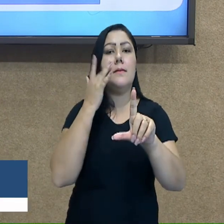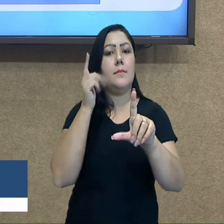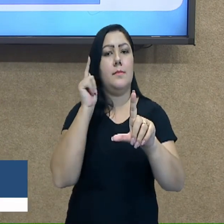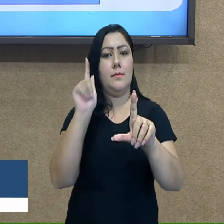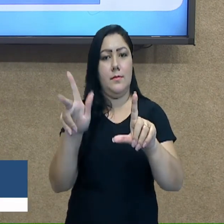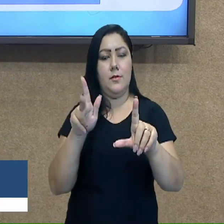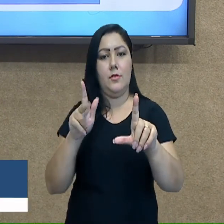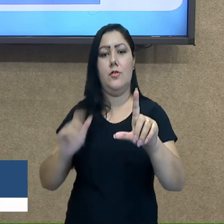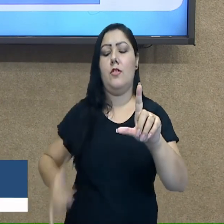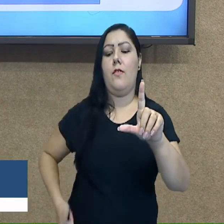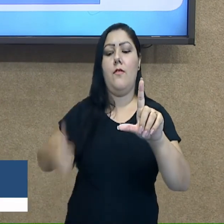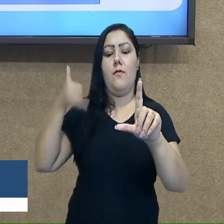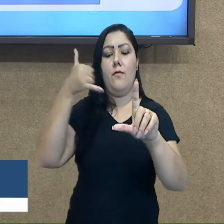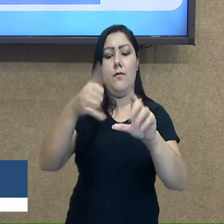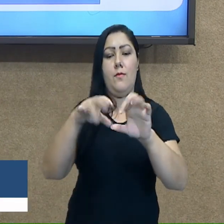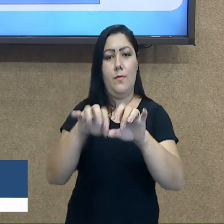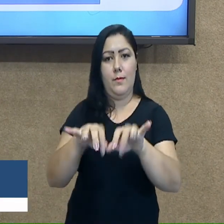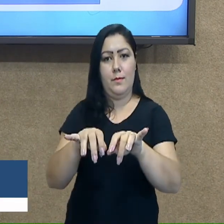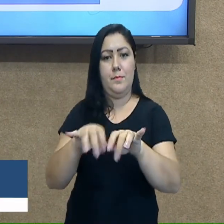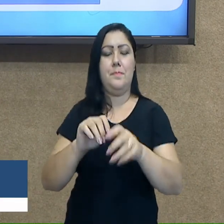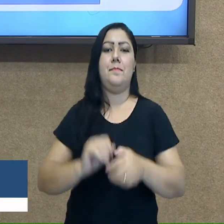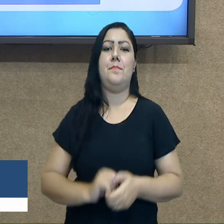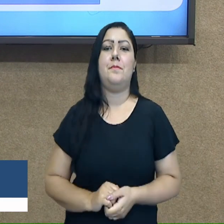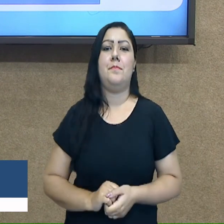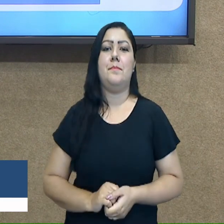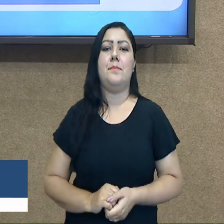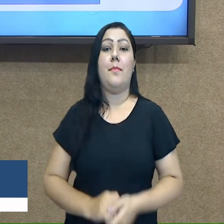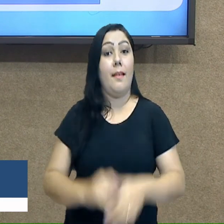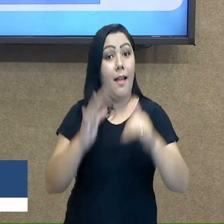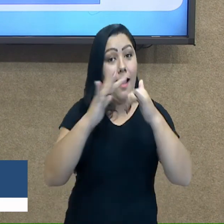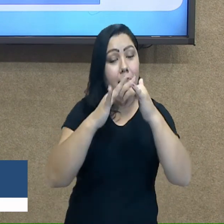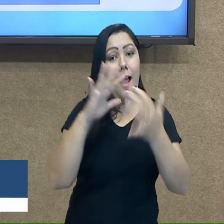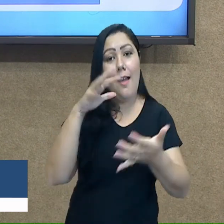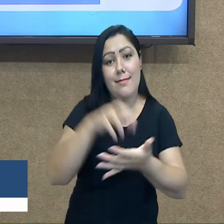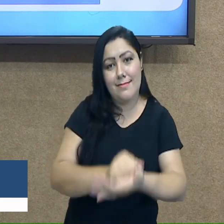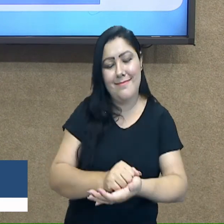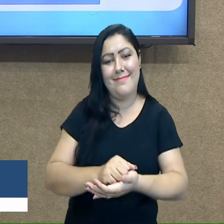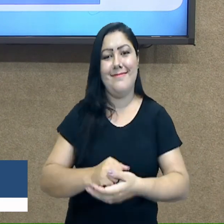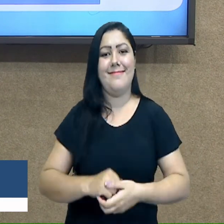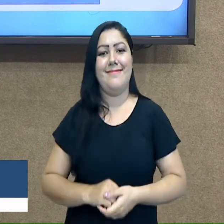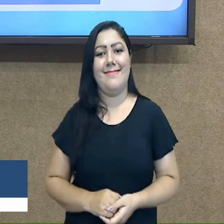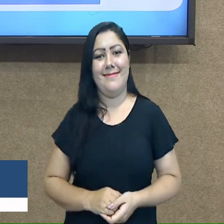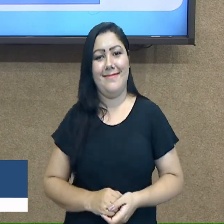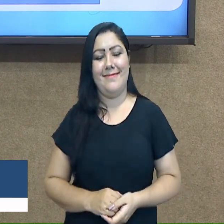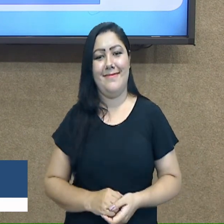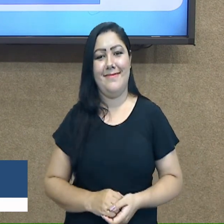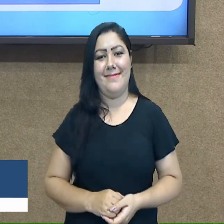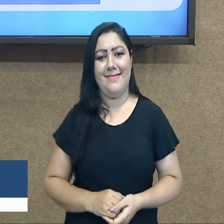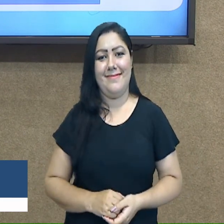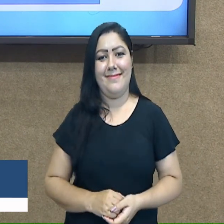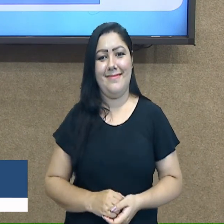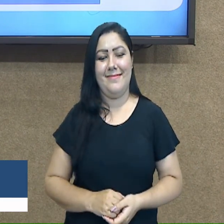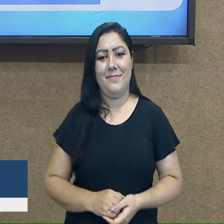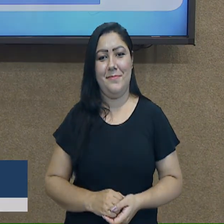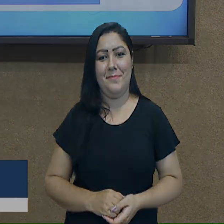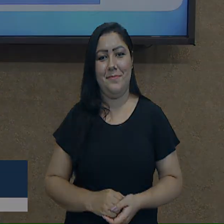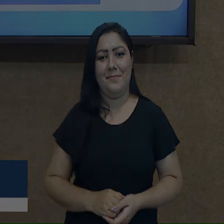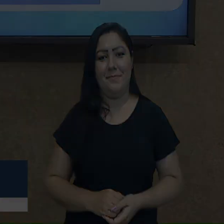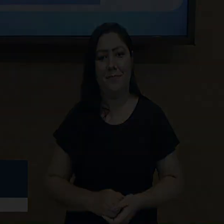a câmera do seu celular para a imagem que aparece no canto da tela e se inscreva no nosso canal do YouTube SMED GV.